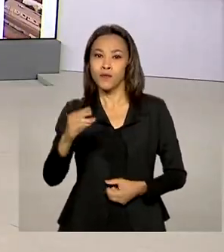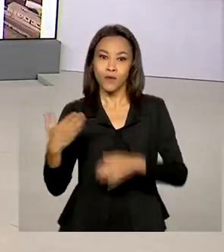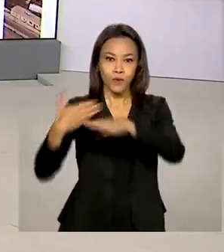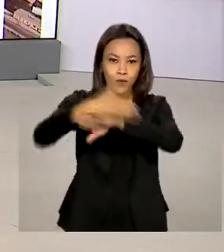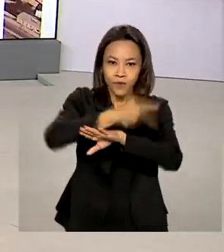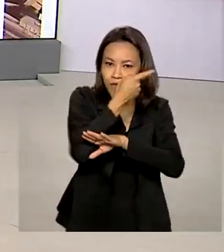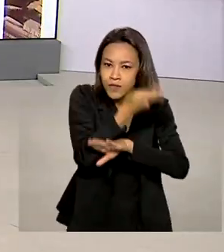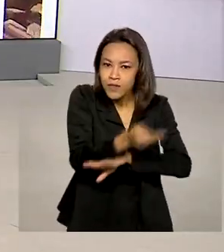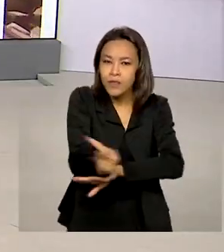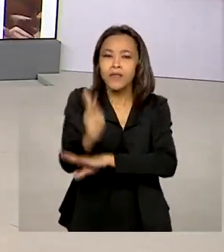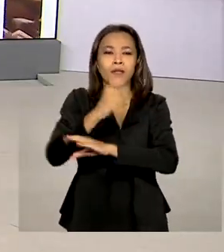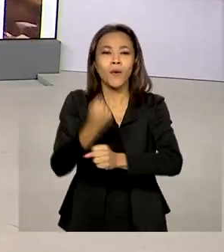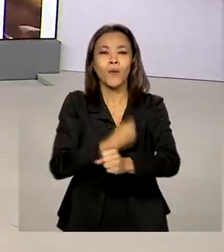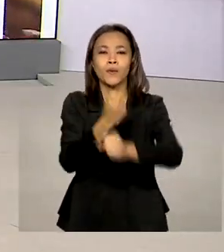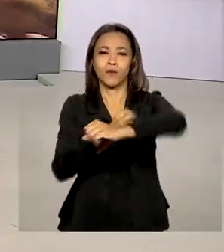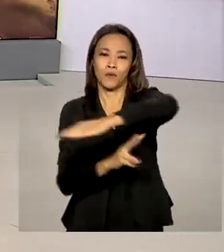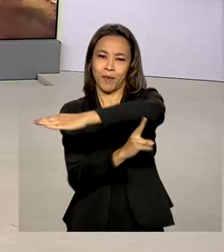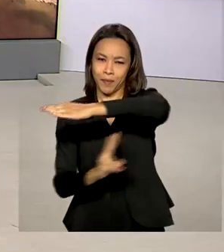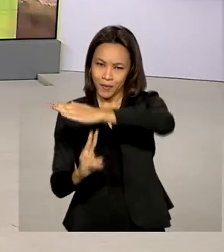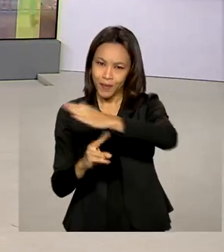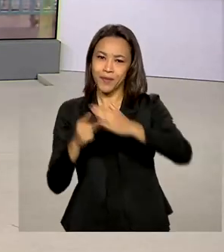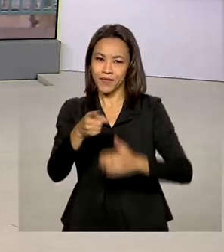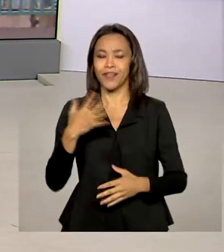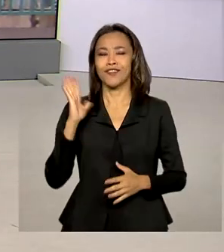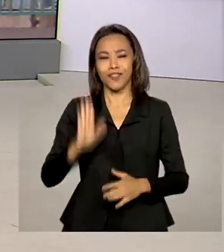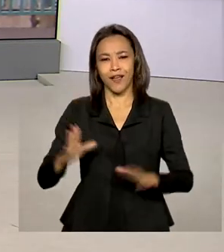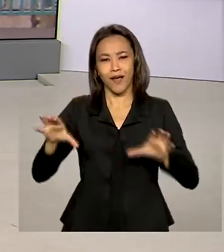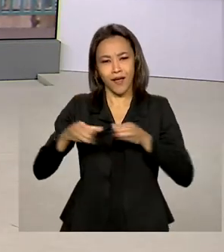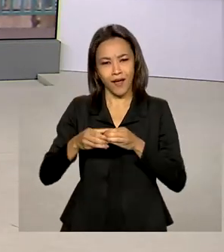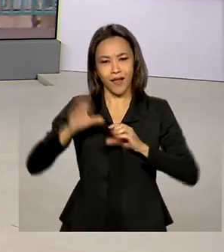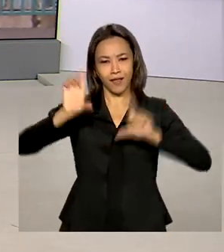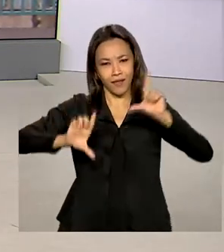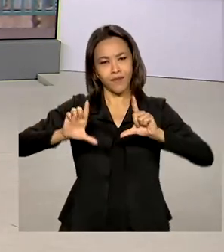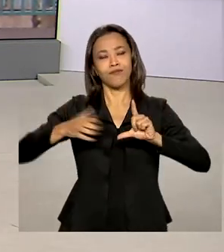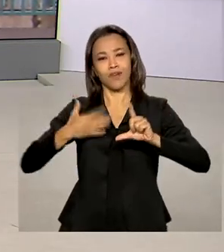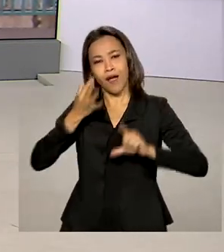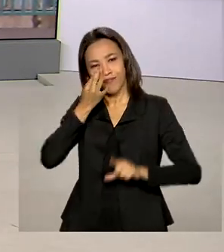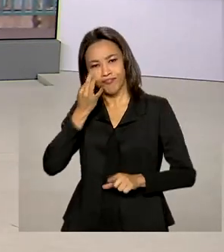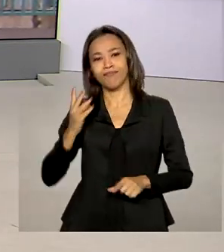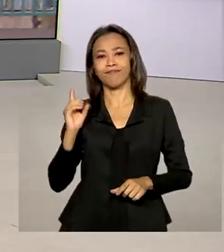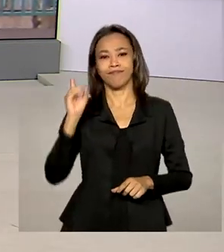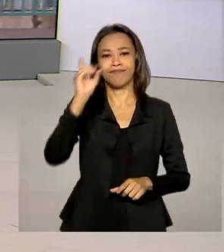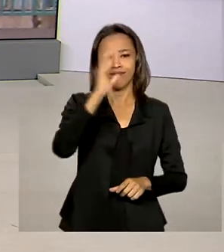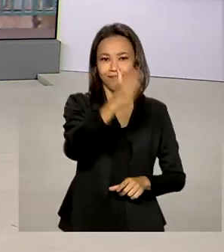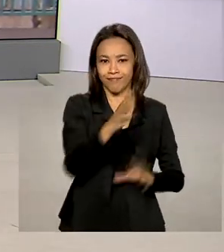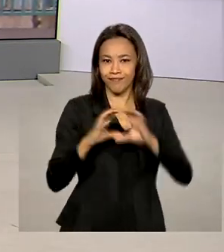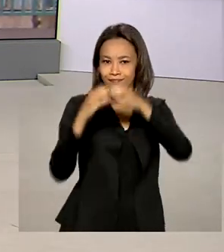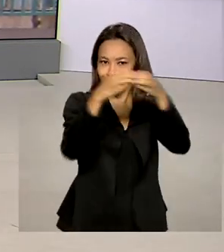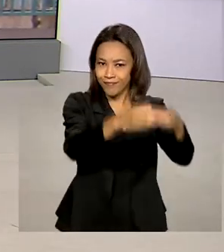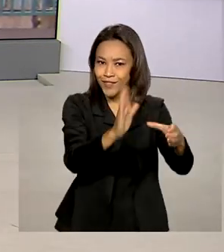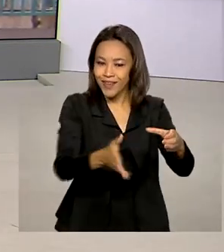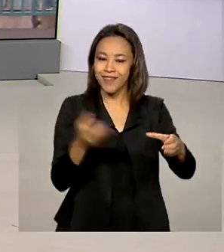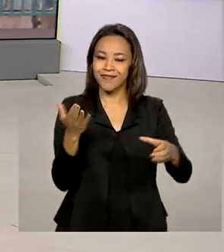-Paraguai. A nossa equipe já está por lá. A repórter Gabriela Noronha traz ao vivo os detalhes pra gente. Gabi, bom dia.